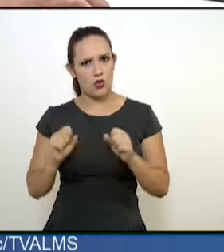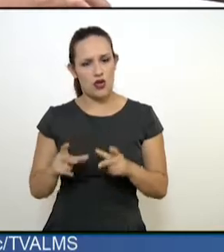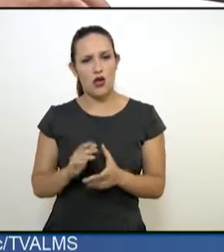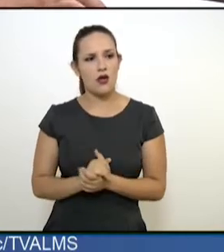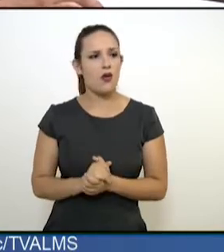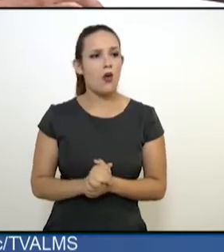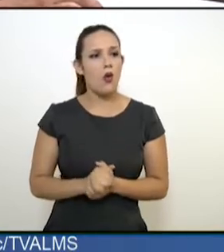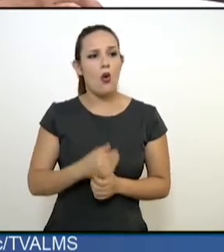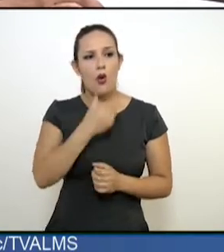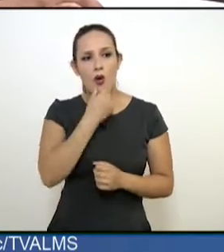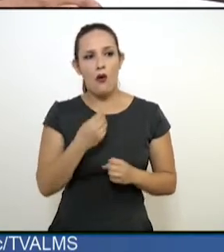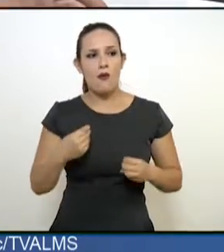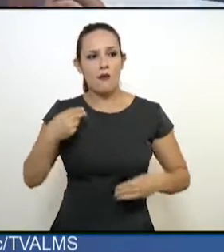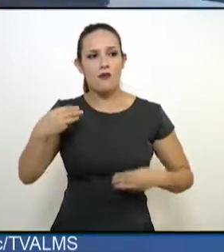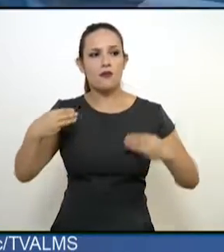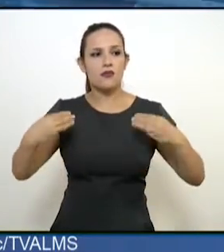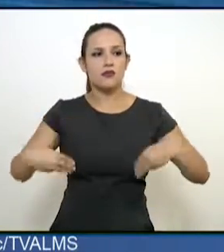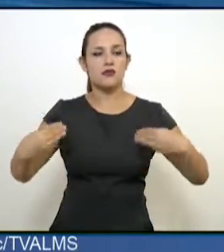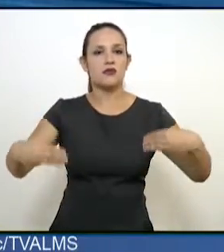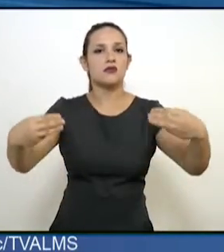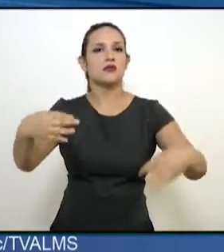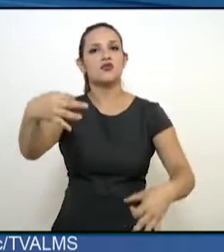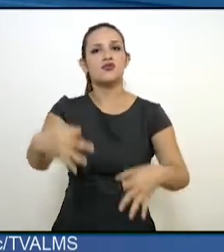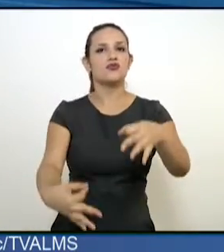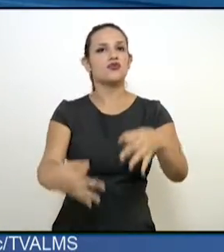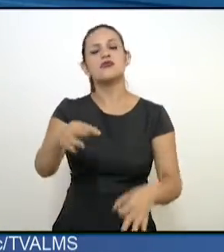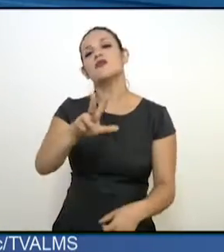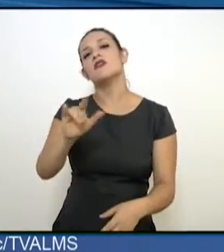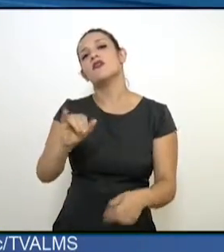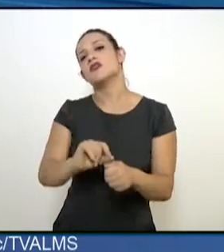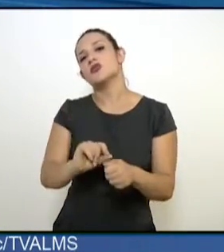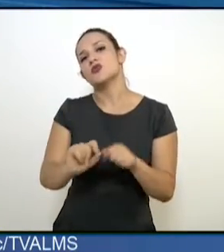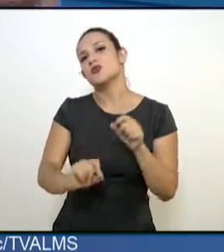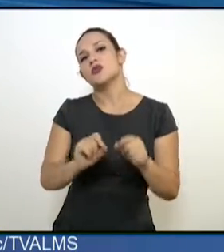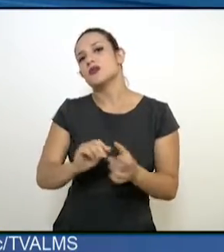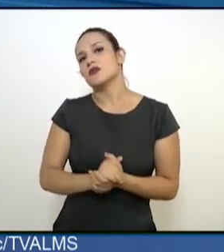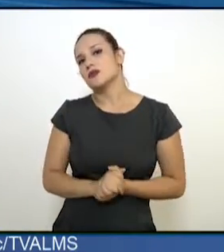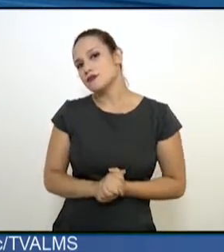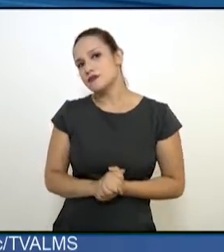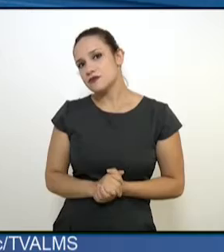Justiça agora vai fazer o quê? Cuidar do quê? De passaportes, cuidar de